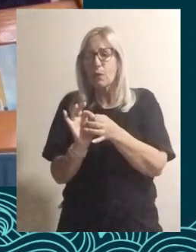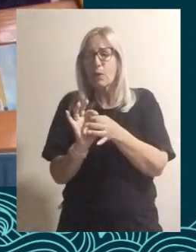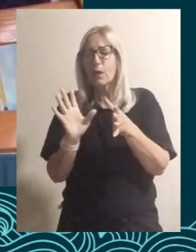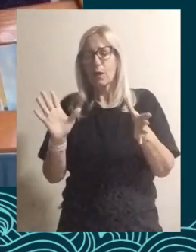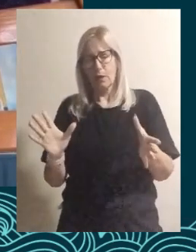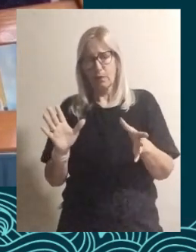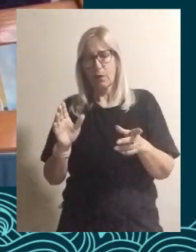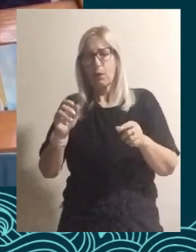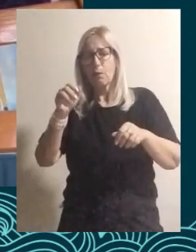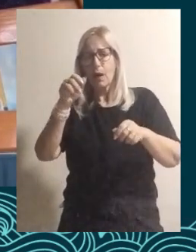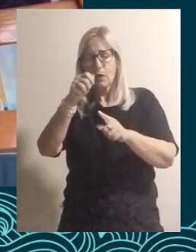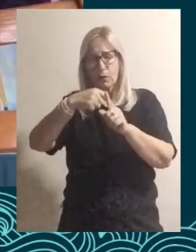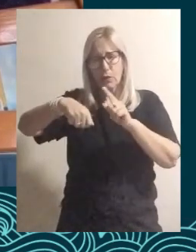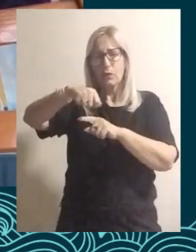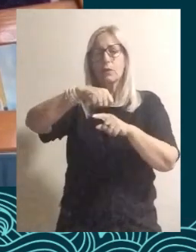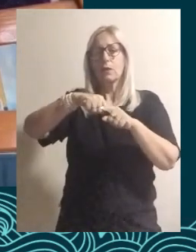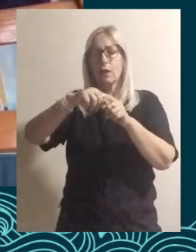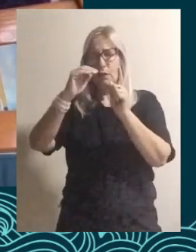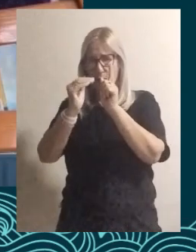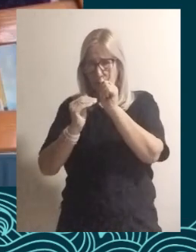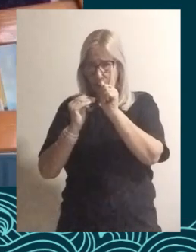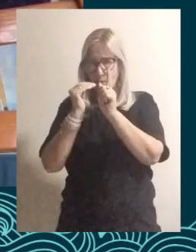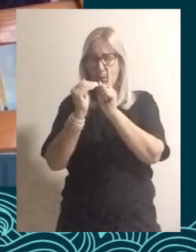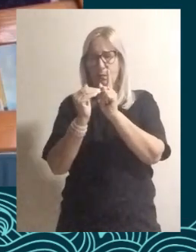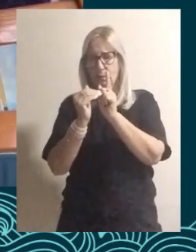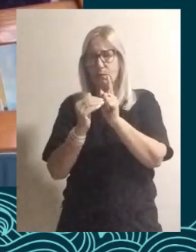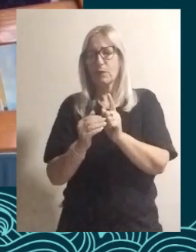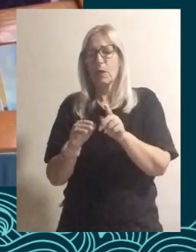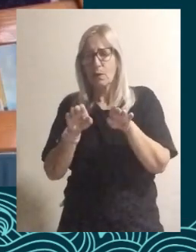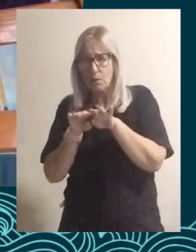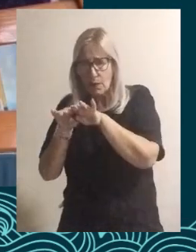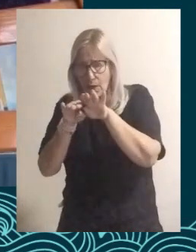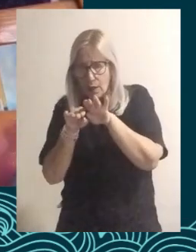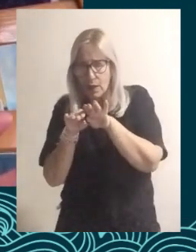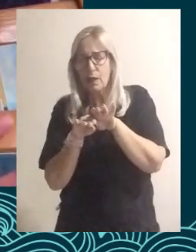tempo livre, eram em sociedades onde todo mundo tinha mais